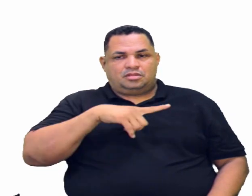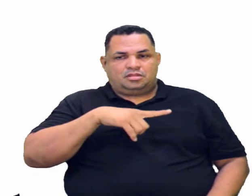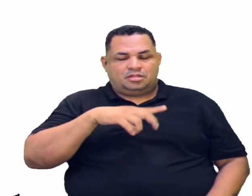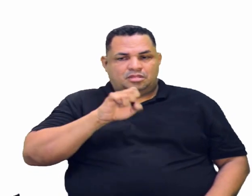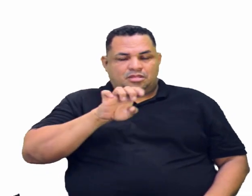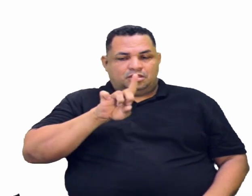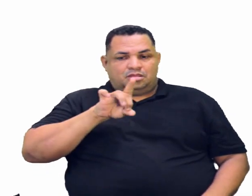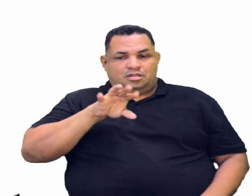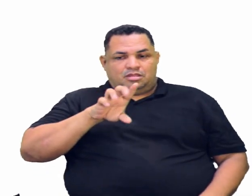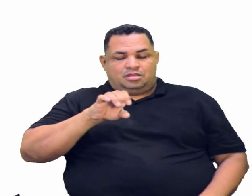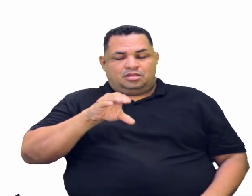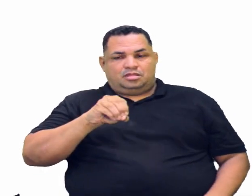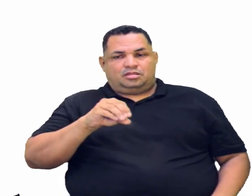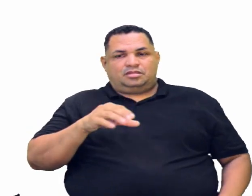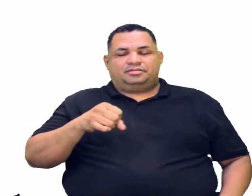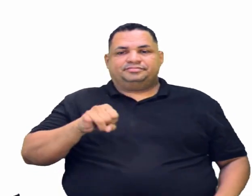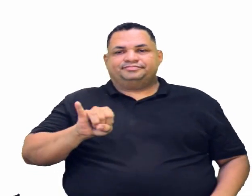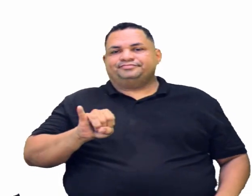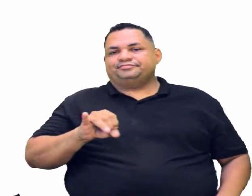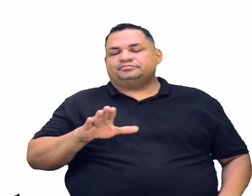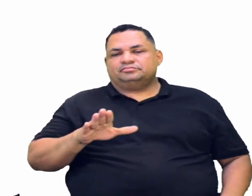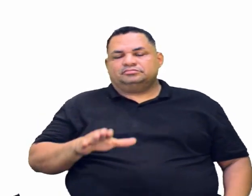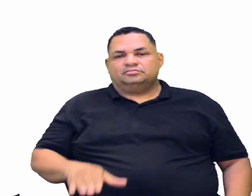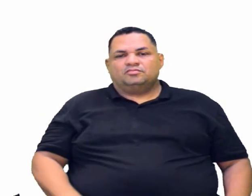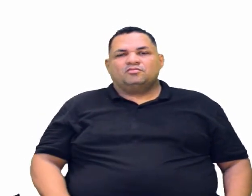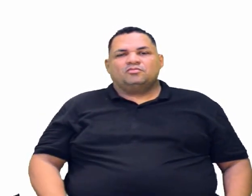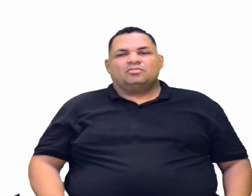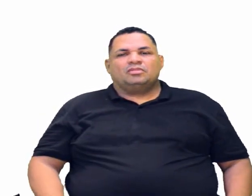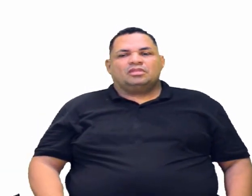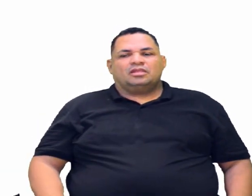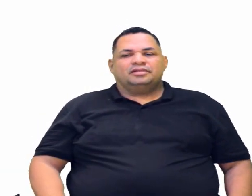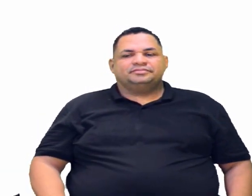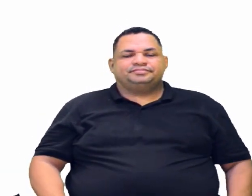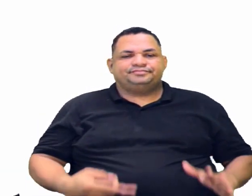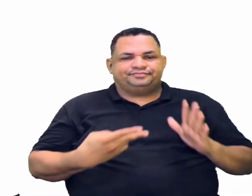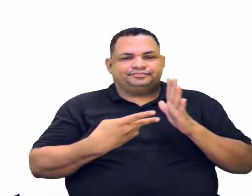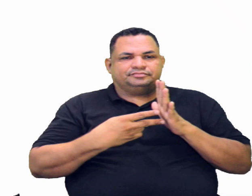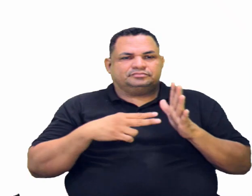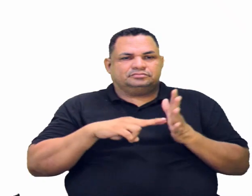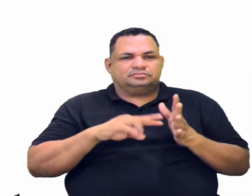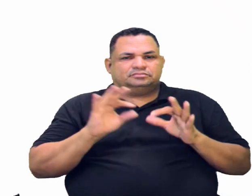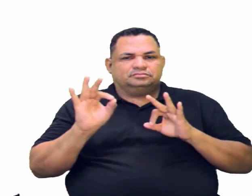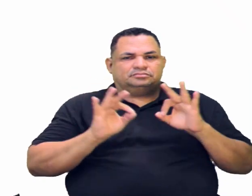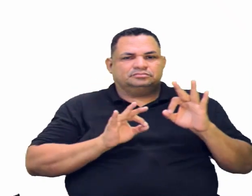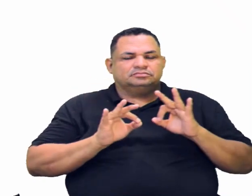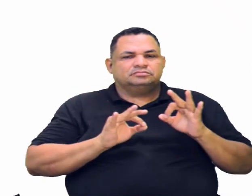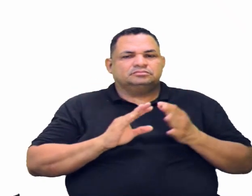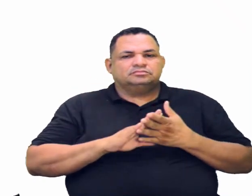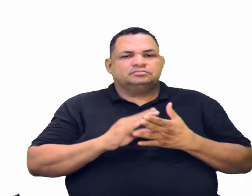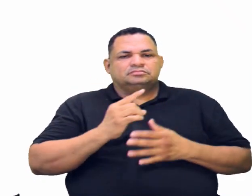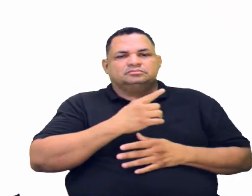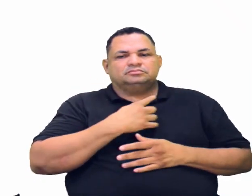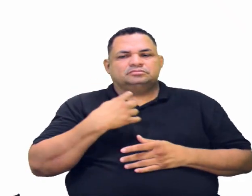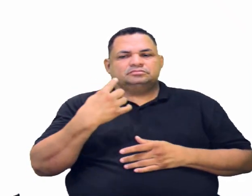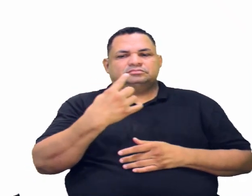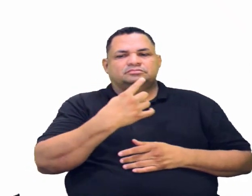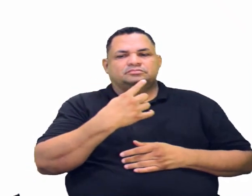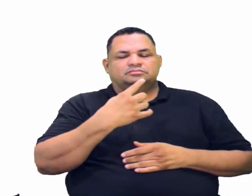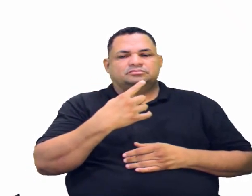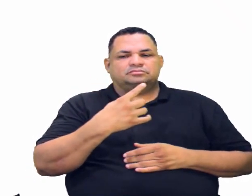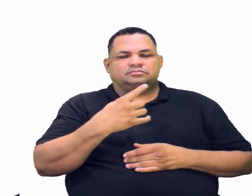aldeído. Se a oxidação for total, significa dizer que aí nós